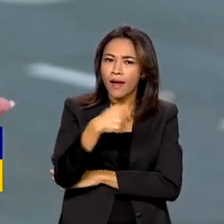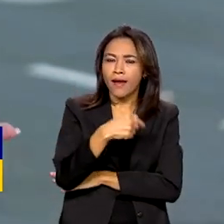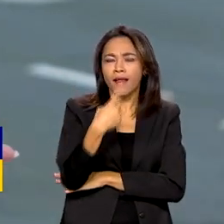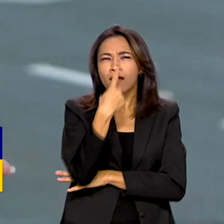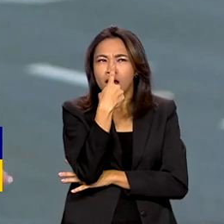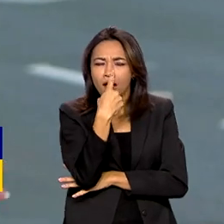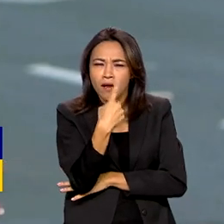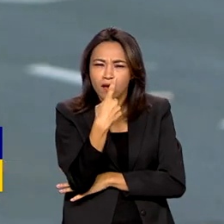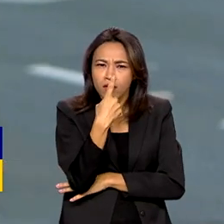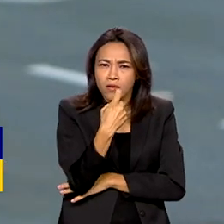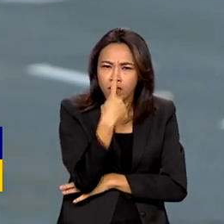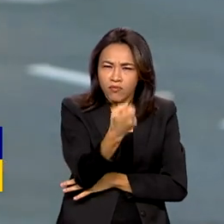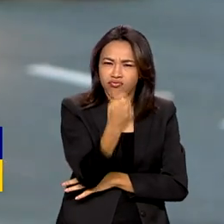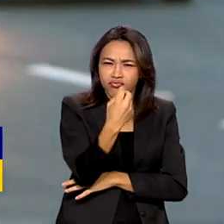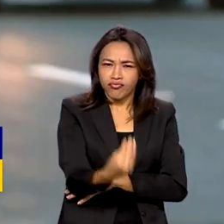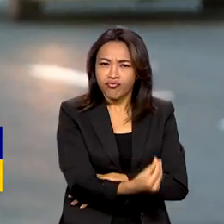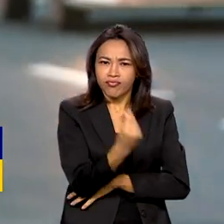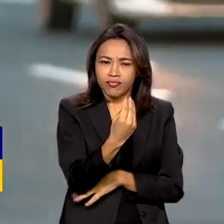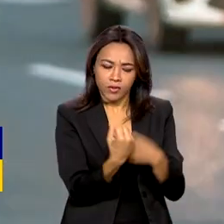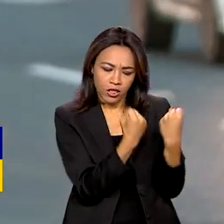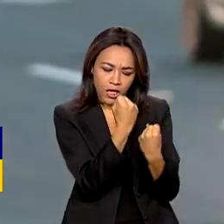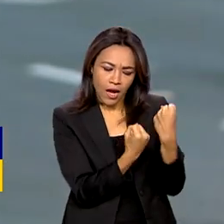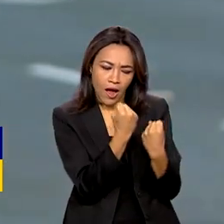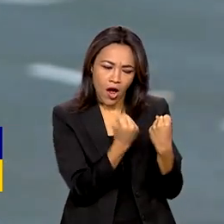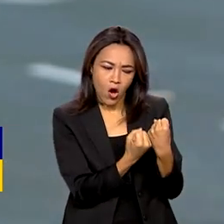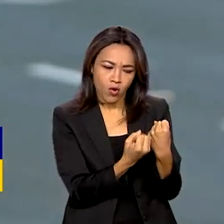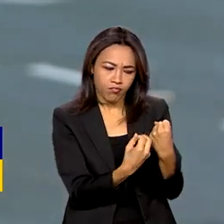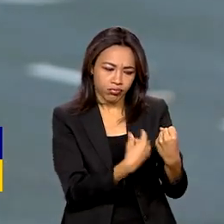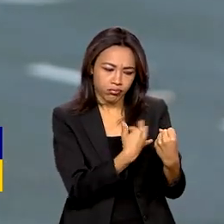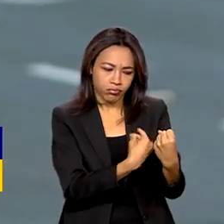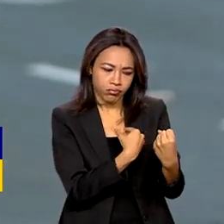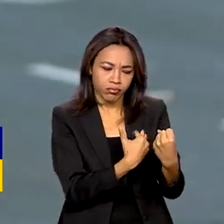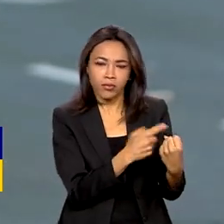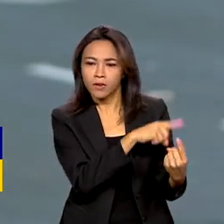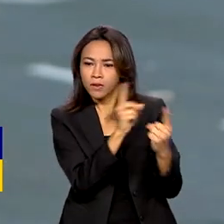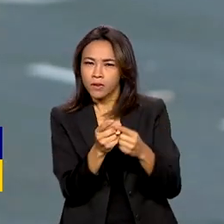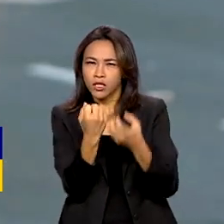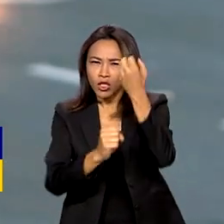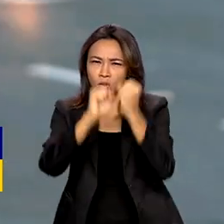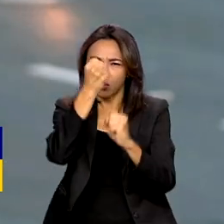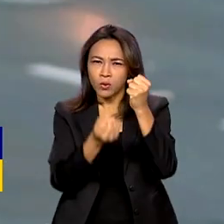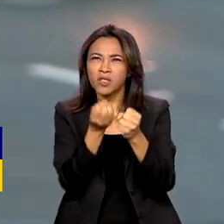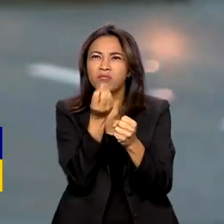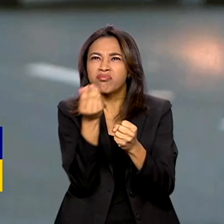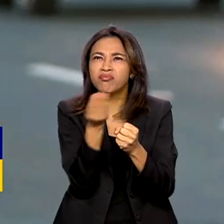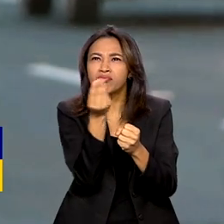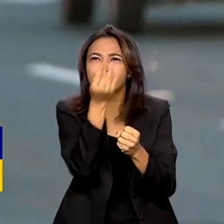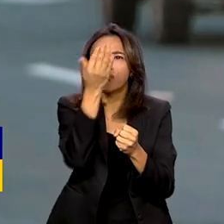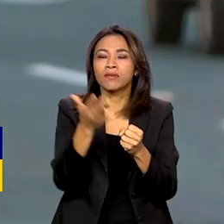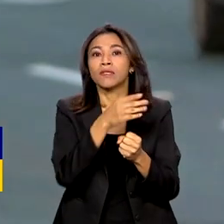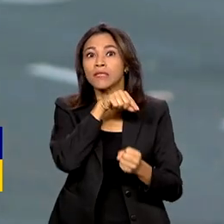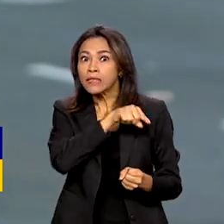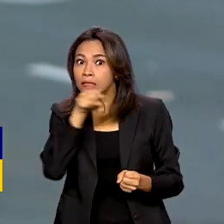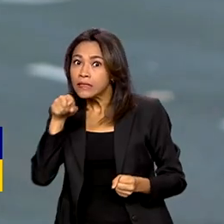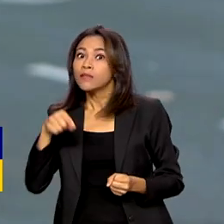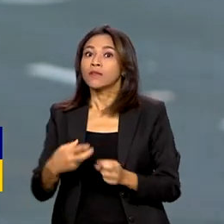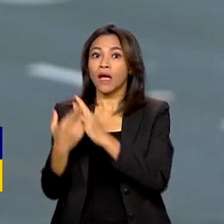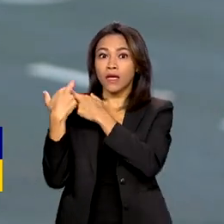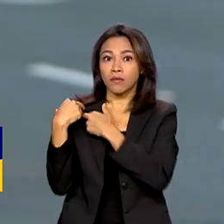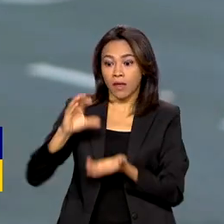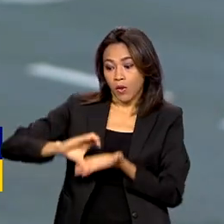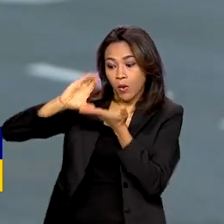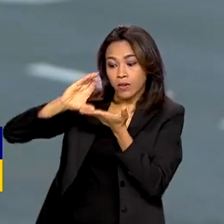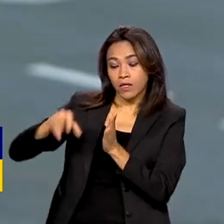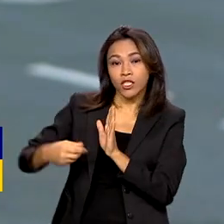dos escapamentos de veículos até a emissão de gases pelas indústrias e tem o papel de criar normas e padrões nacionais